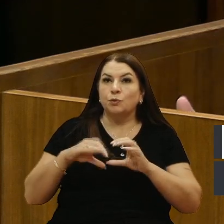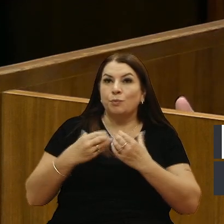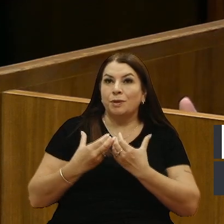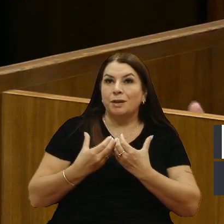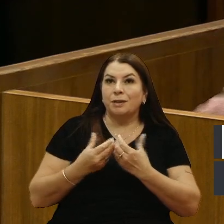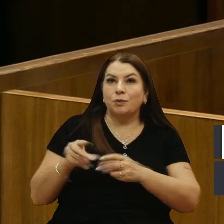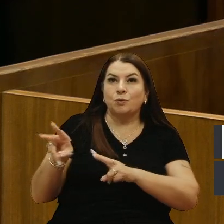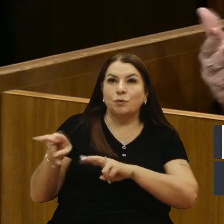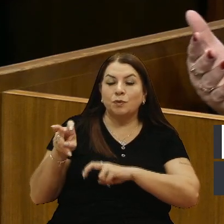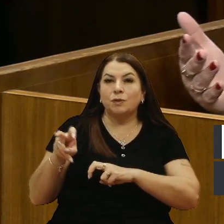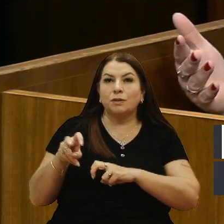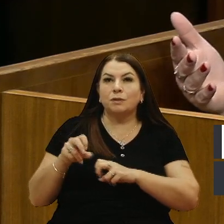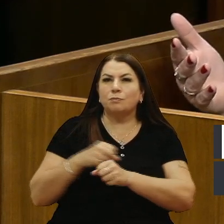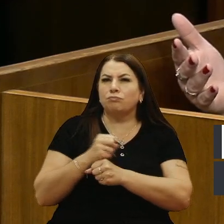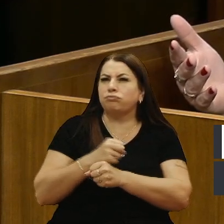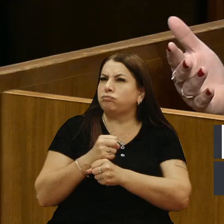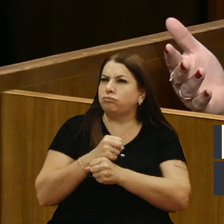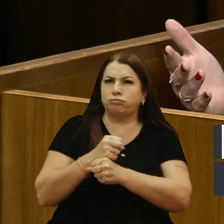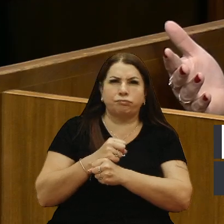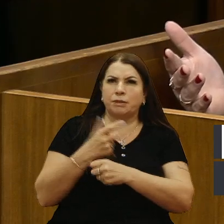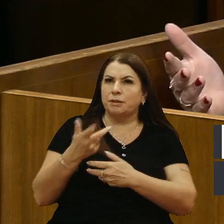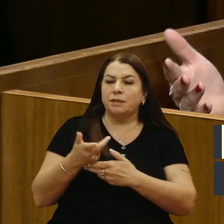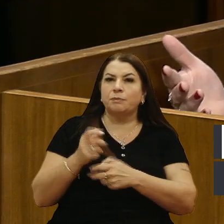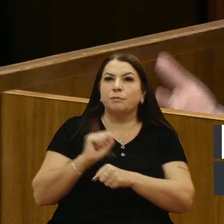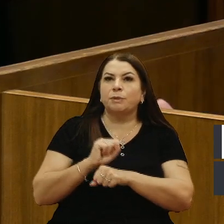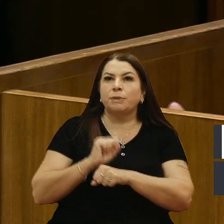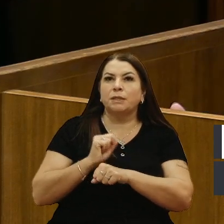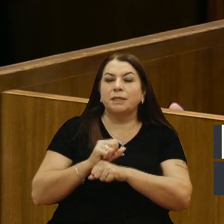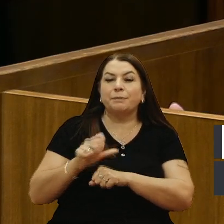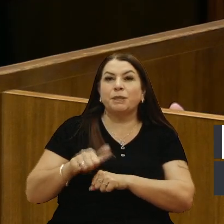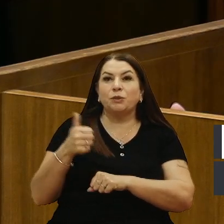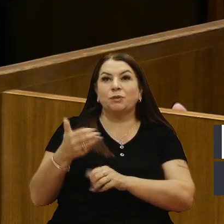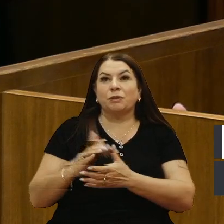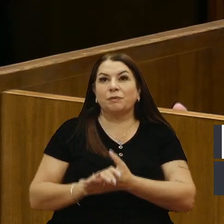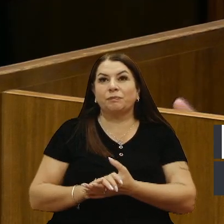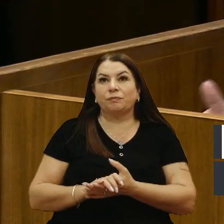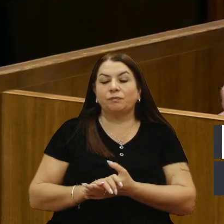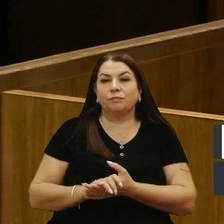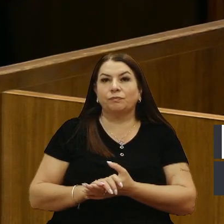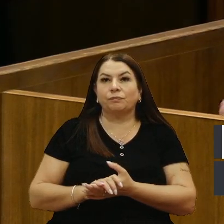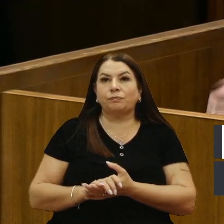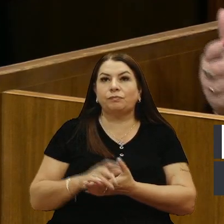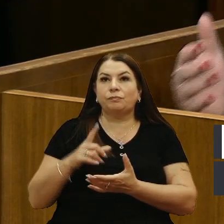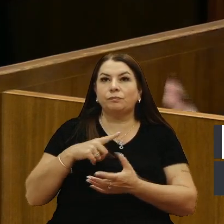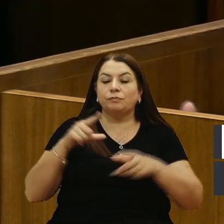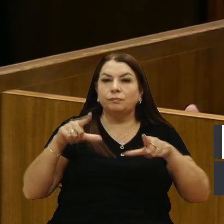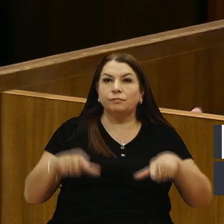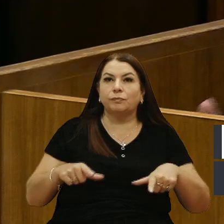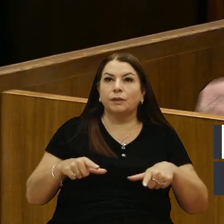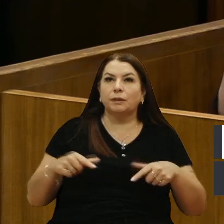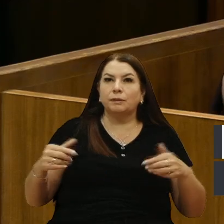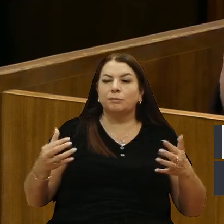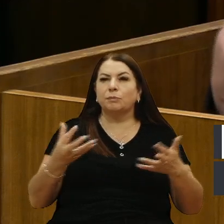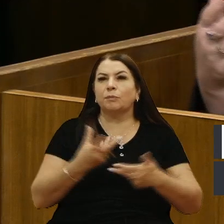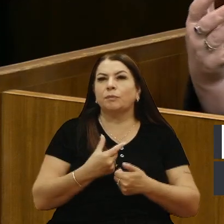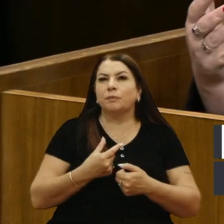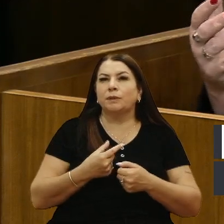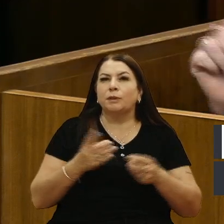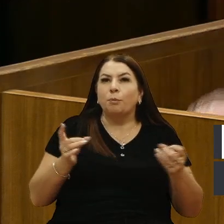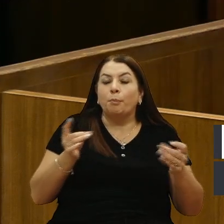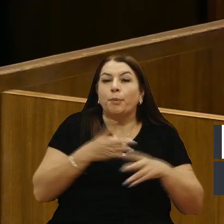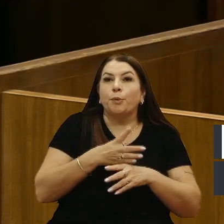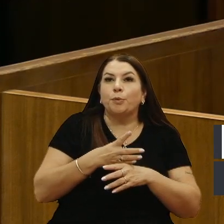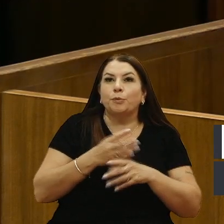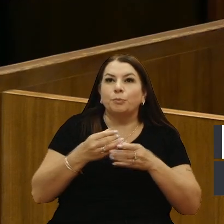de interior, por anos, elas estão esperando melhorias. E a gente tem locais magníficos que estão prontos